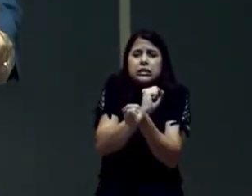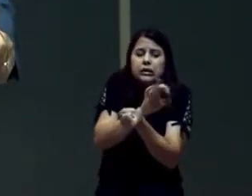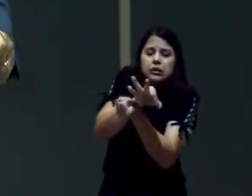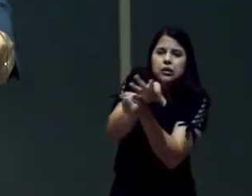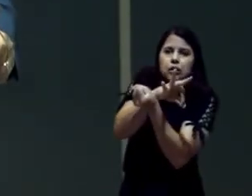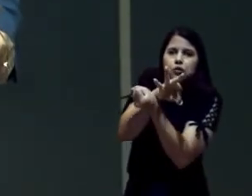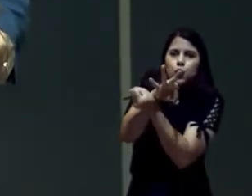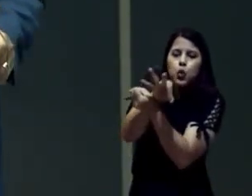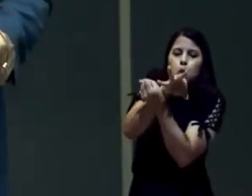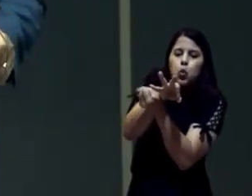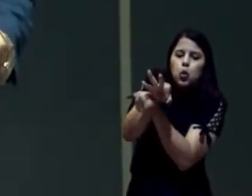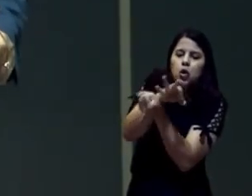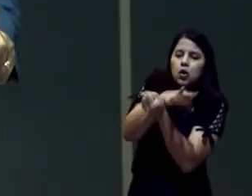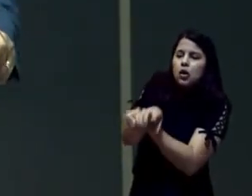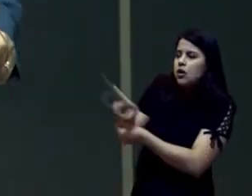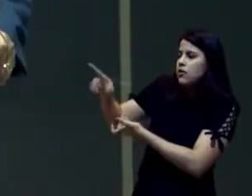segue o meu exemplo,